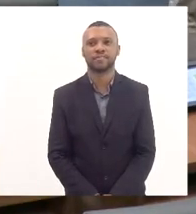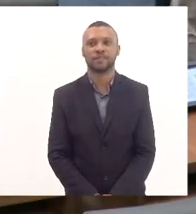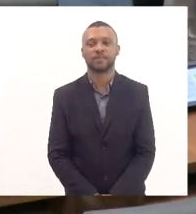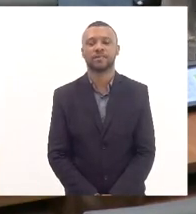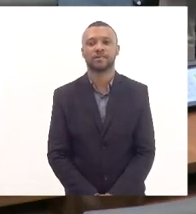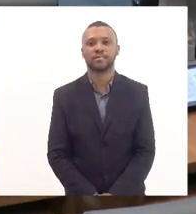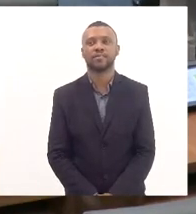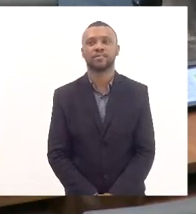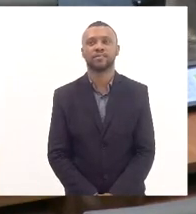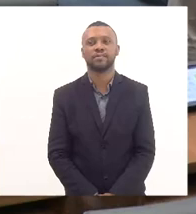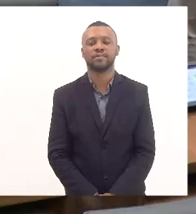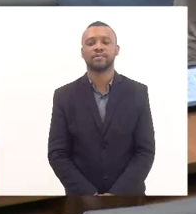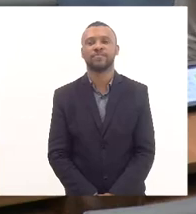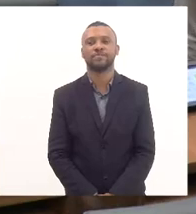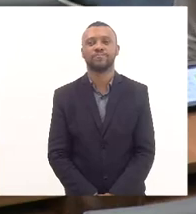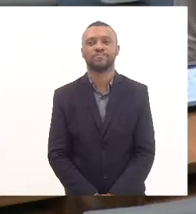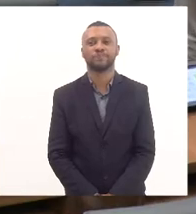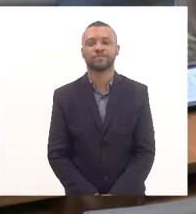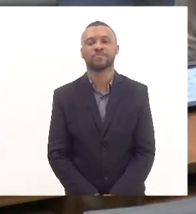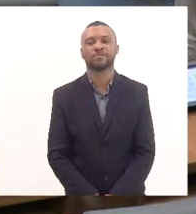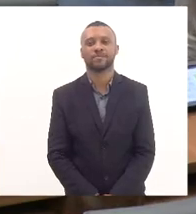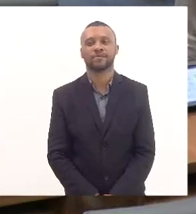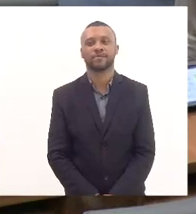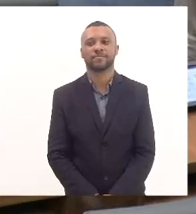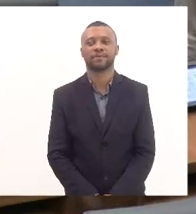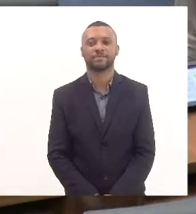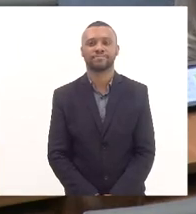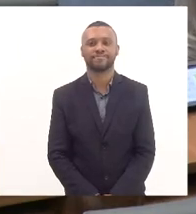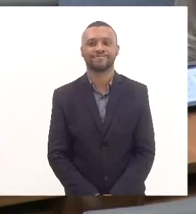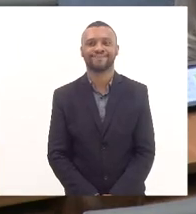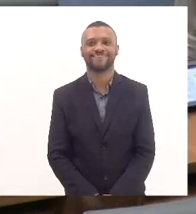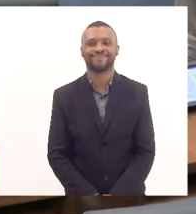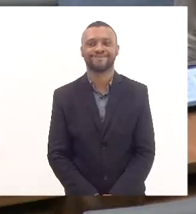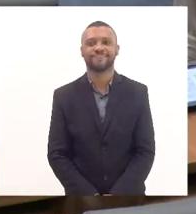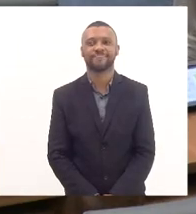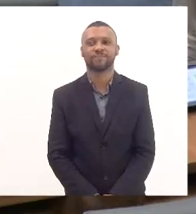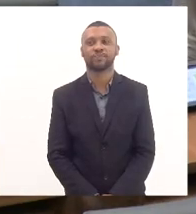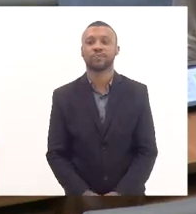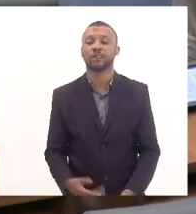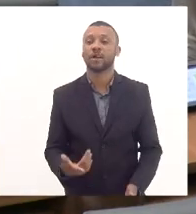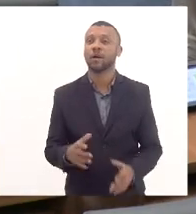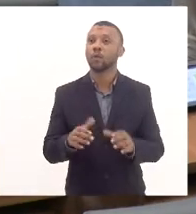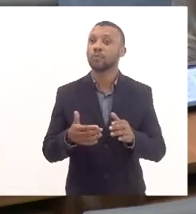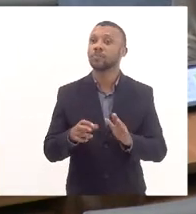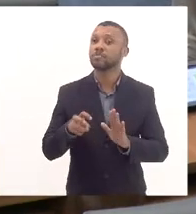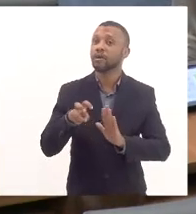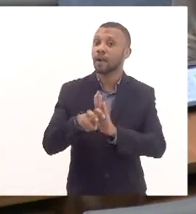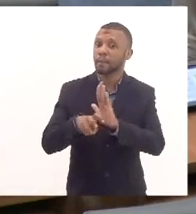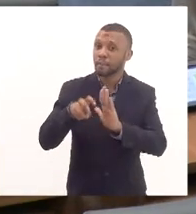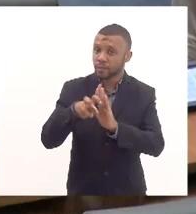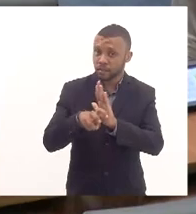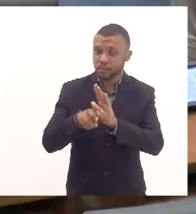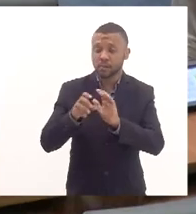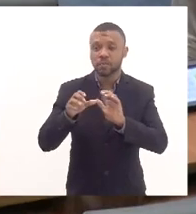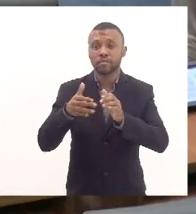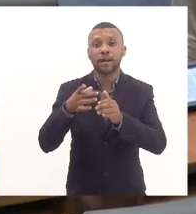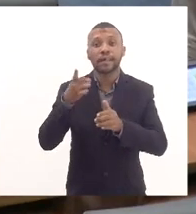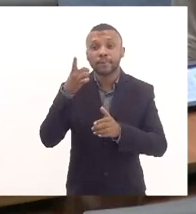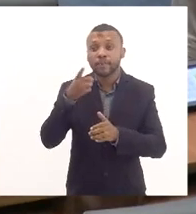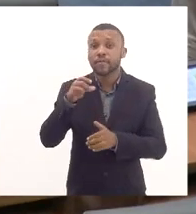E aí e a pessoa com deficiência deve tá